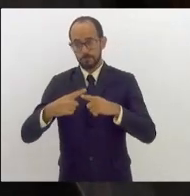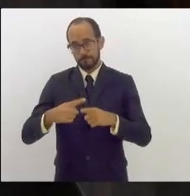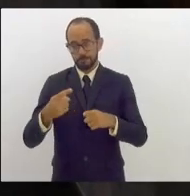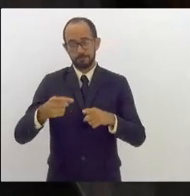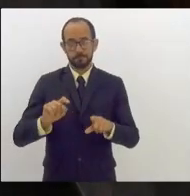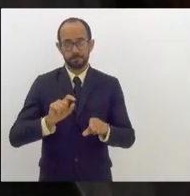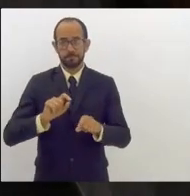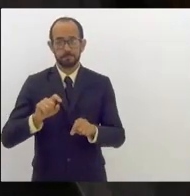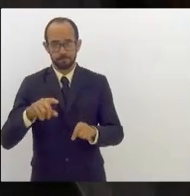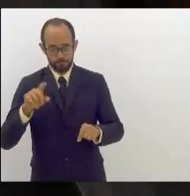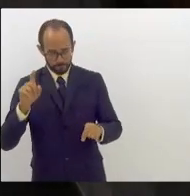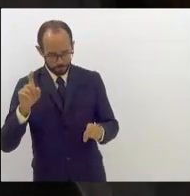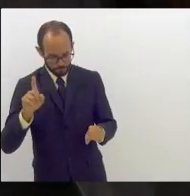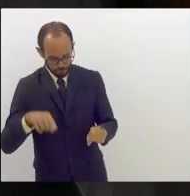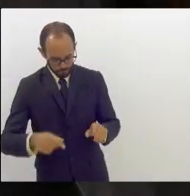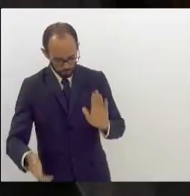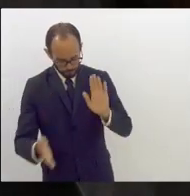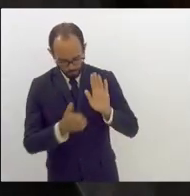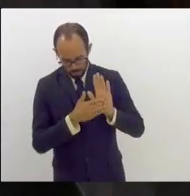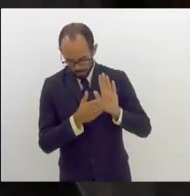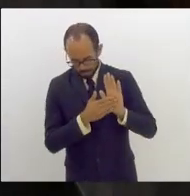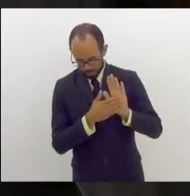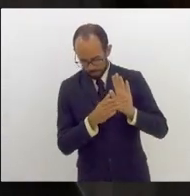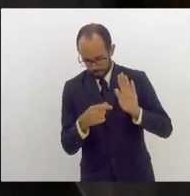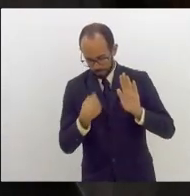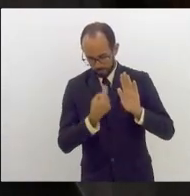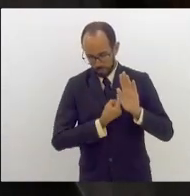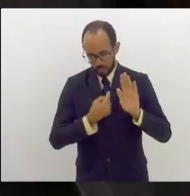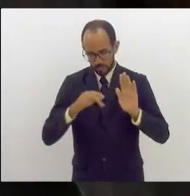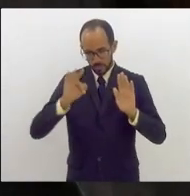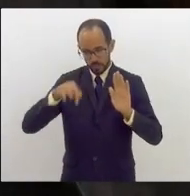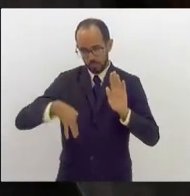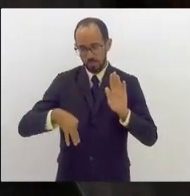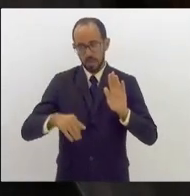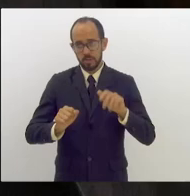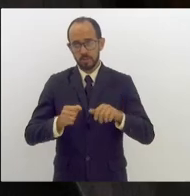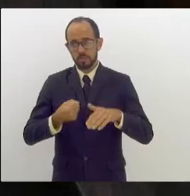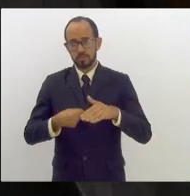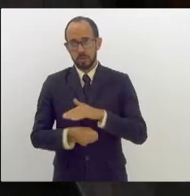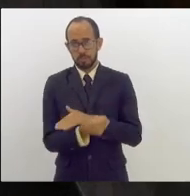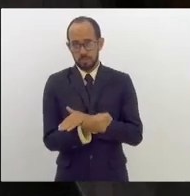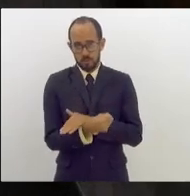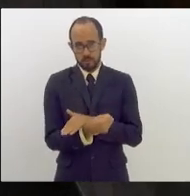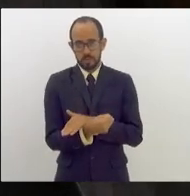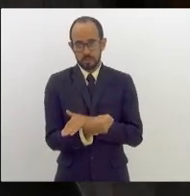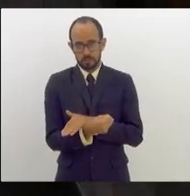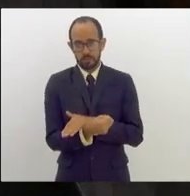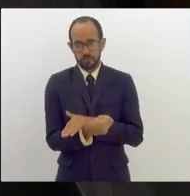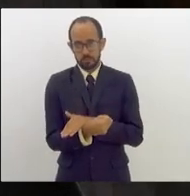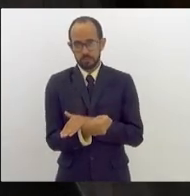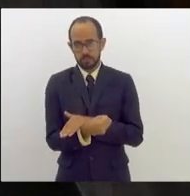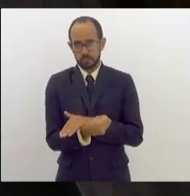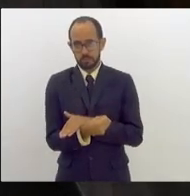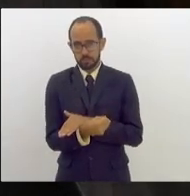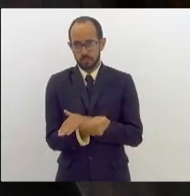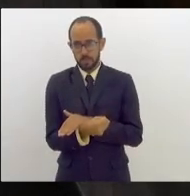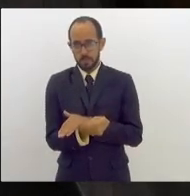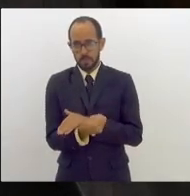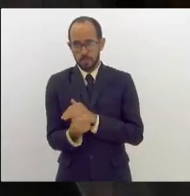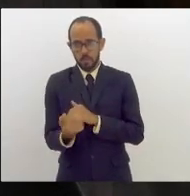faz parte de um compromisso nosso que findado o calendário eleitoral assim que pudéssemos